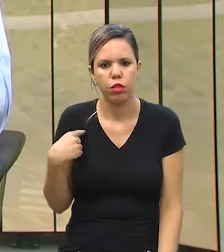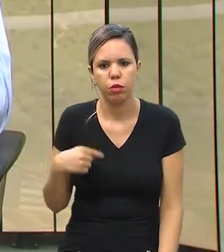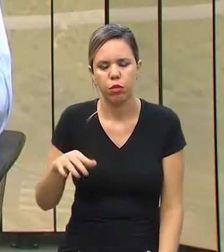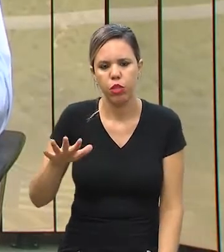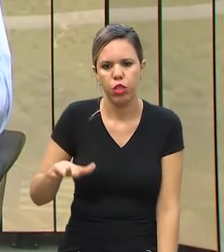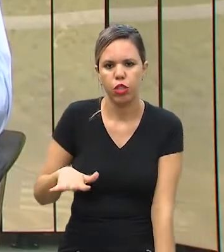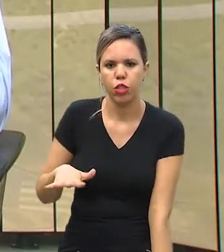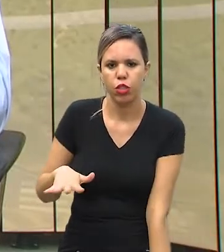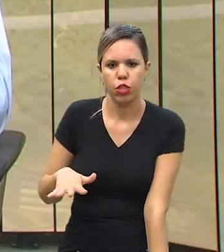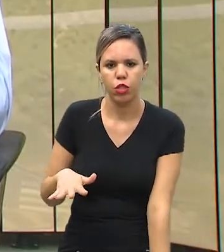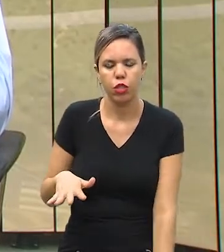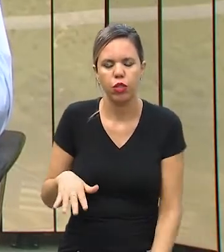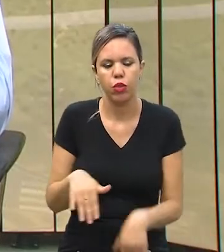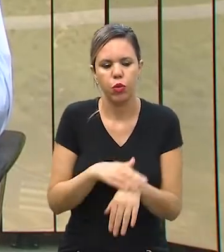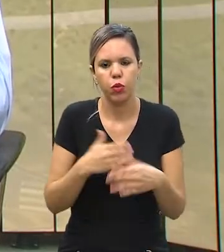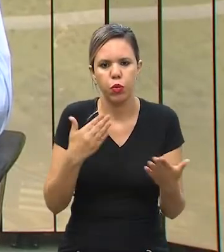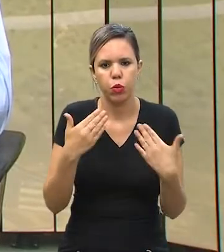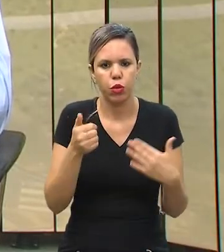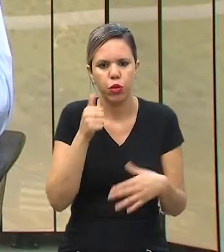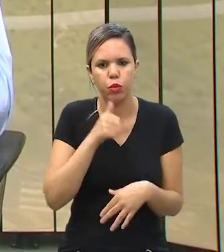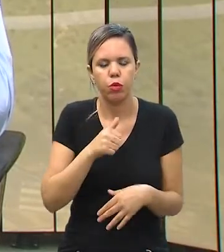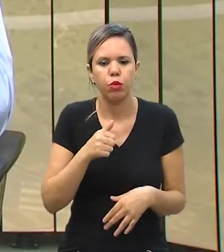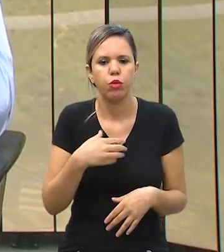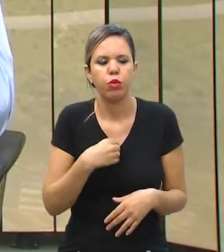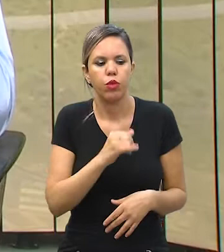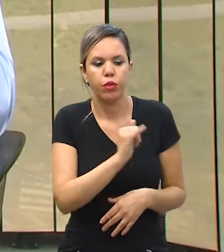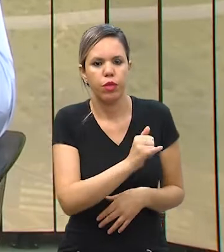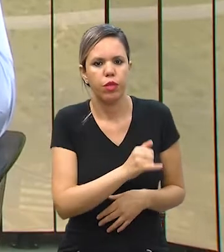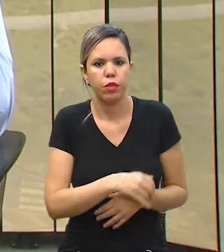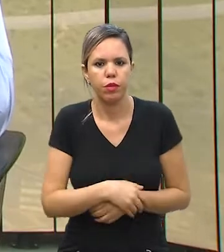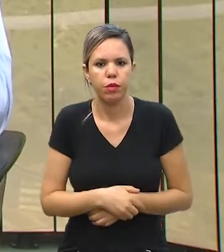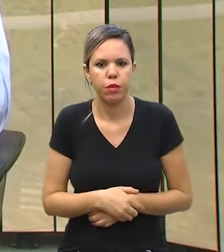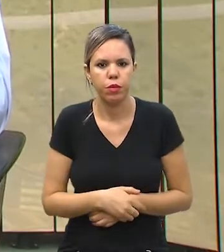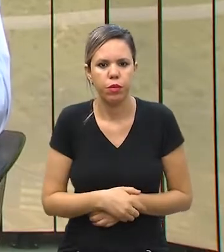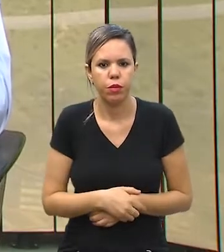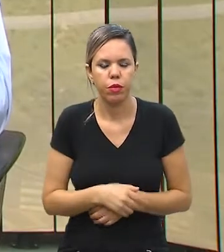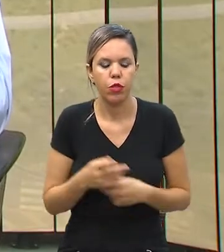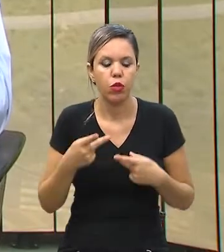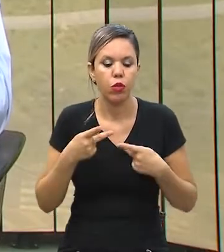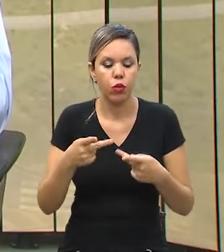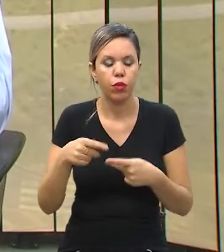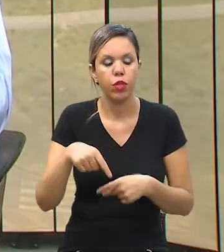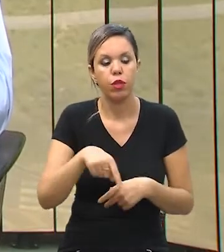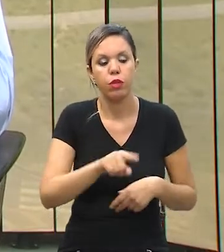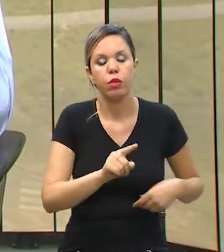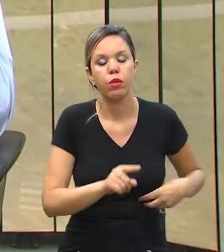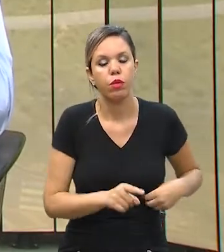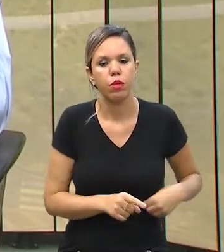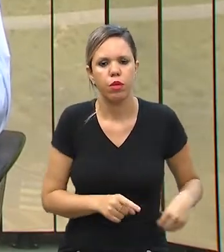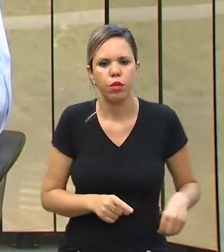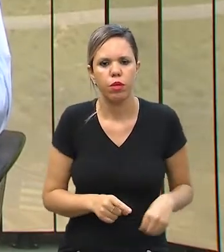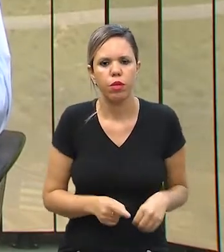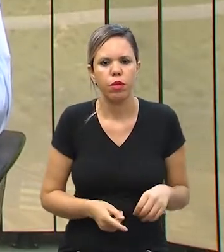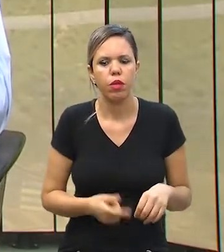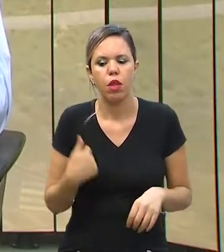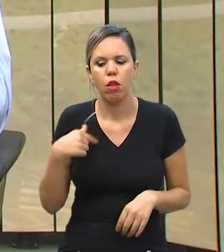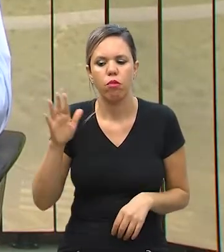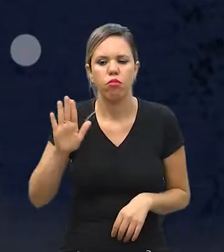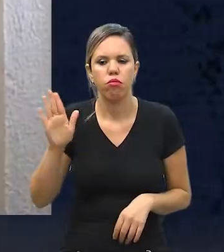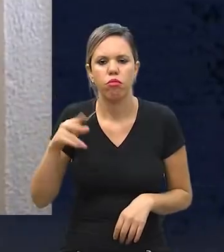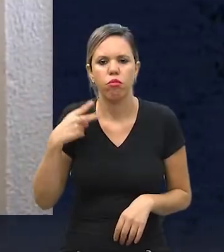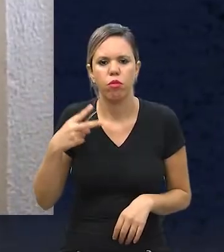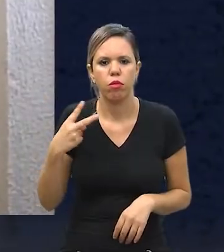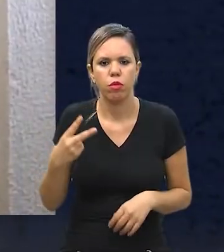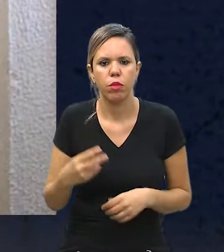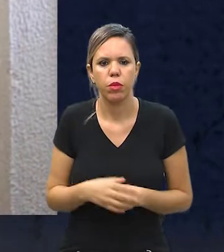pequeno, mas eu conversei mais com a minha esposa, falei para ela, olha, convidaram para sair a candidata a